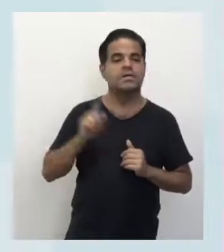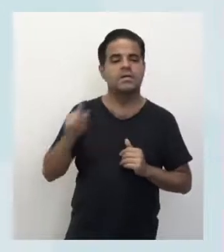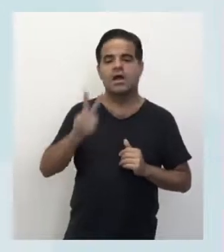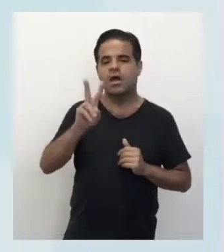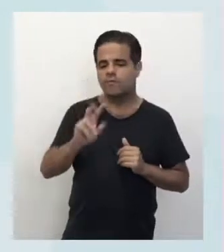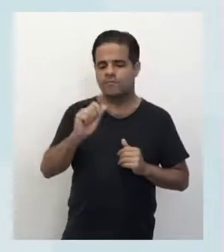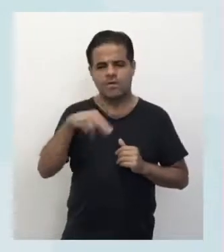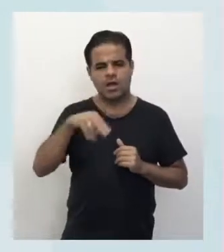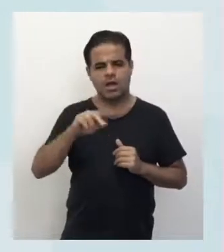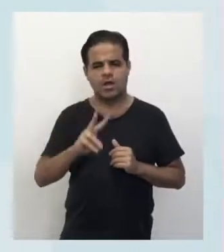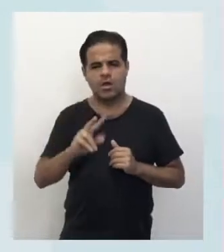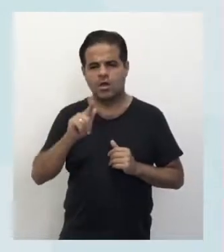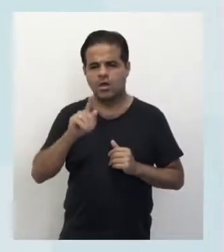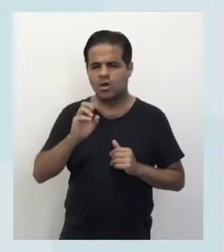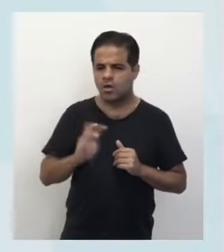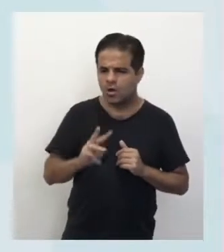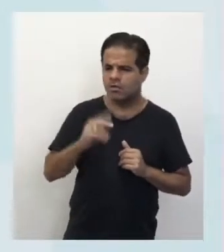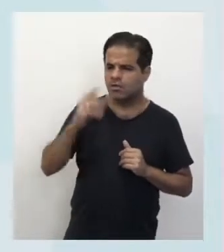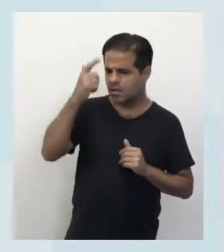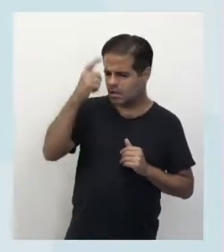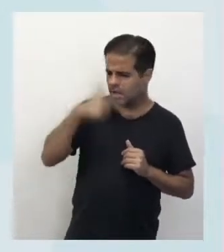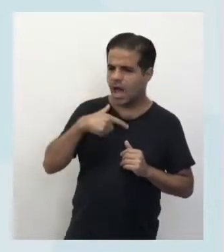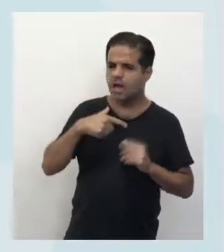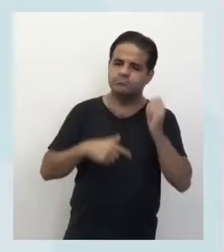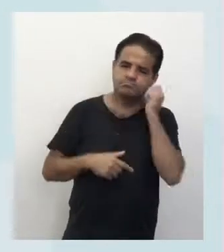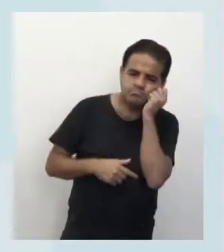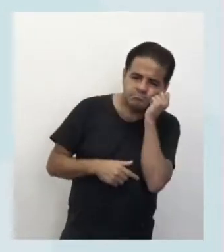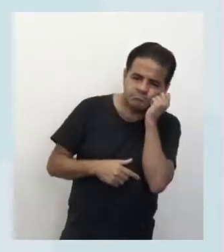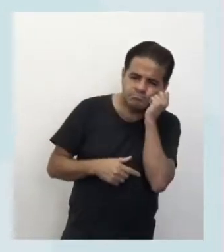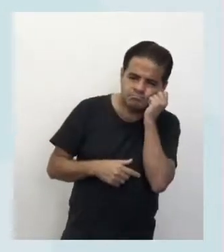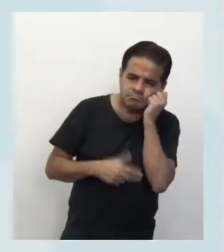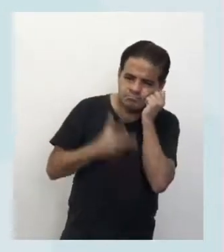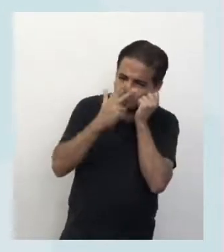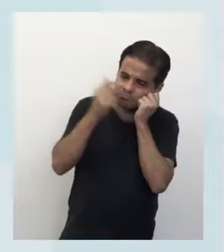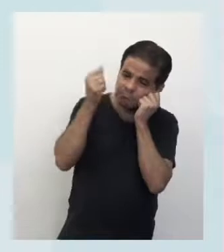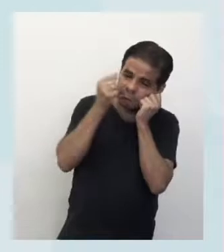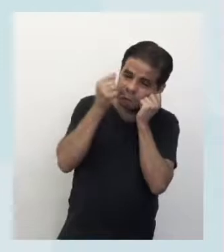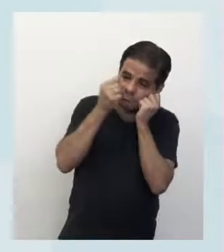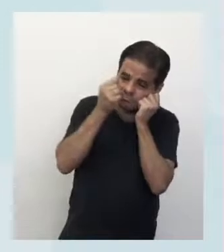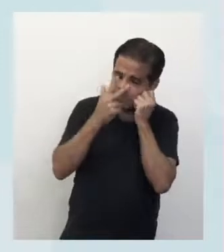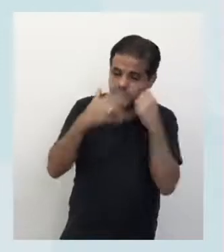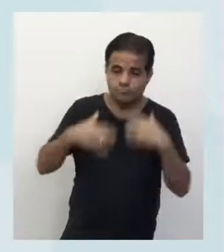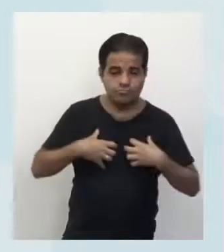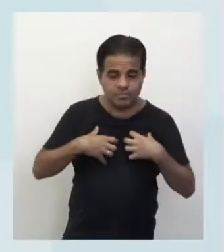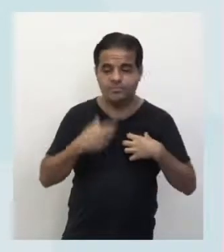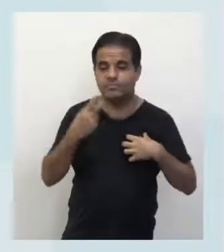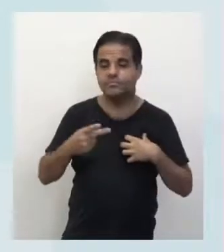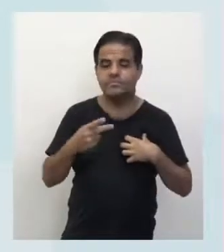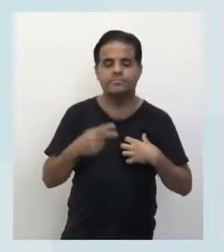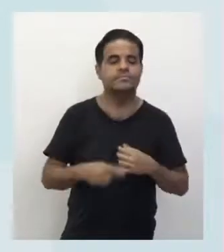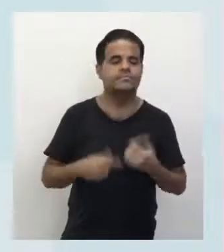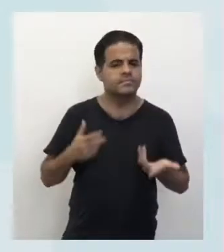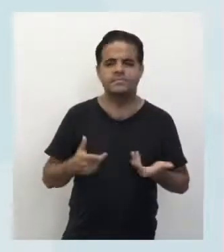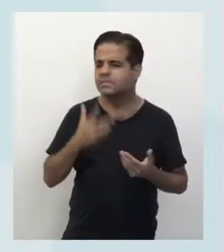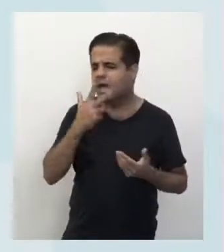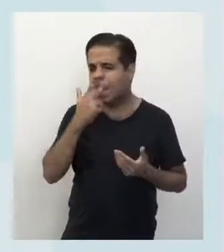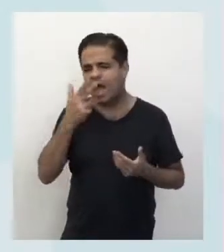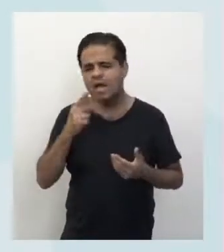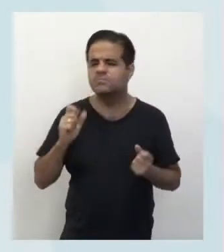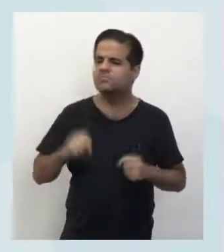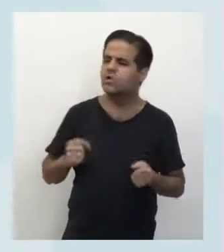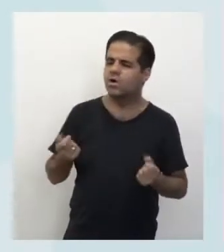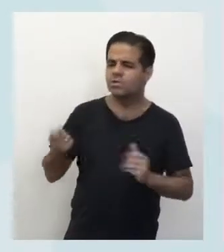observem aí como está a cara dele, parecendo cara de cesta, né? Ai, meu Deus. Então, vai comentar... Então, o que será? O que a gente